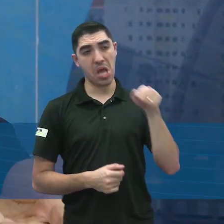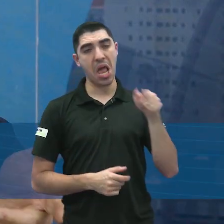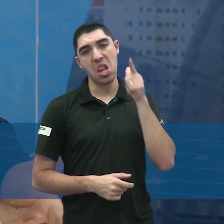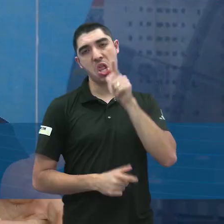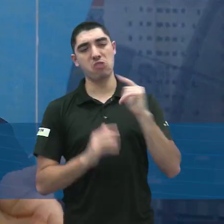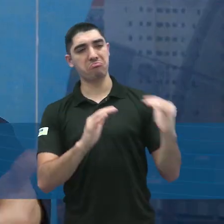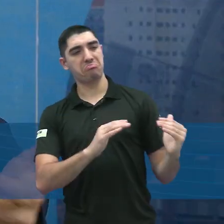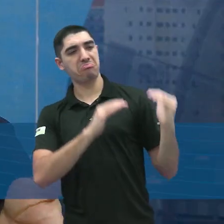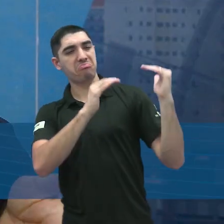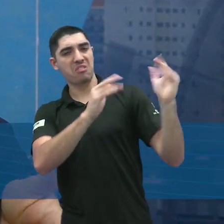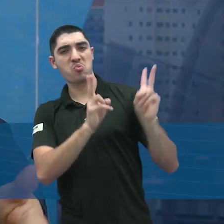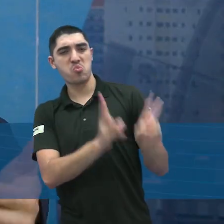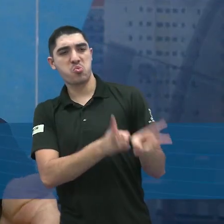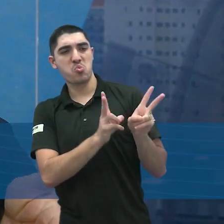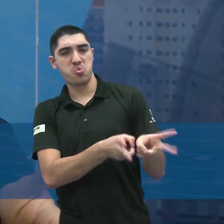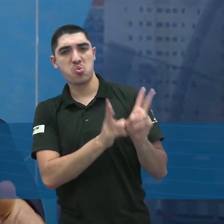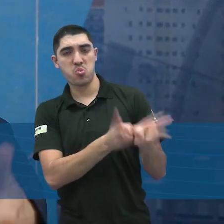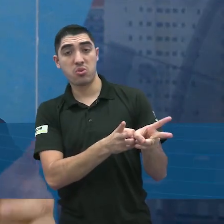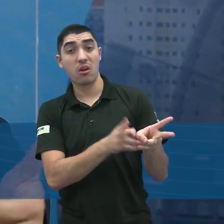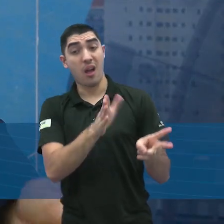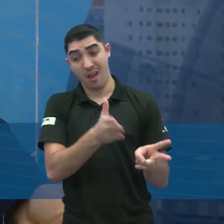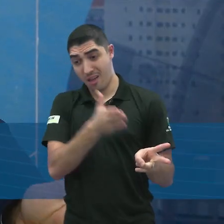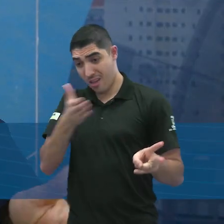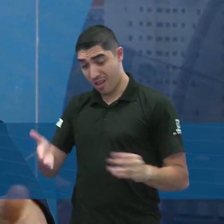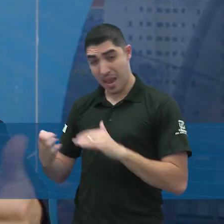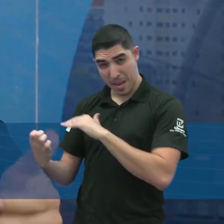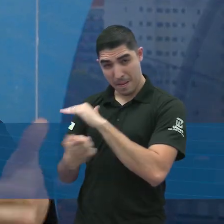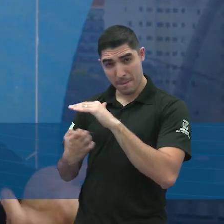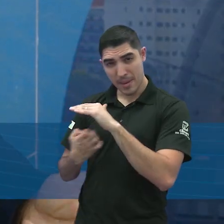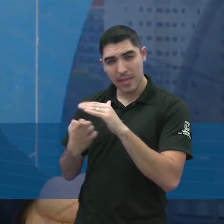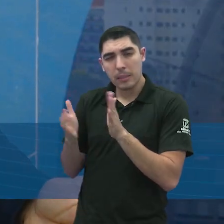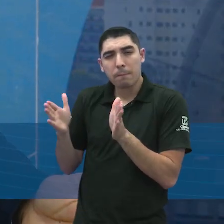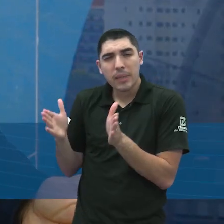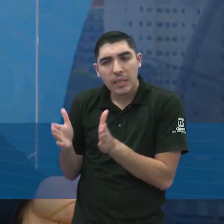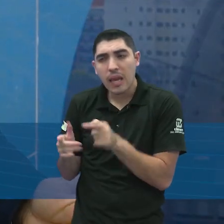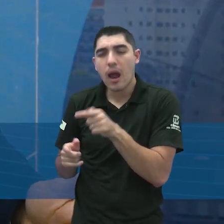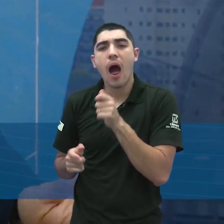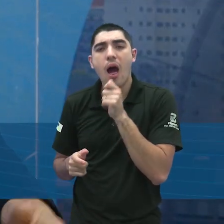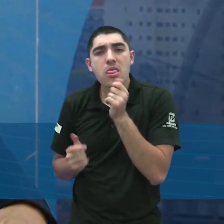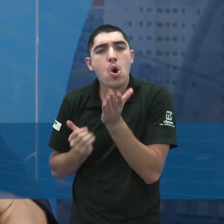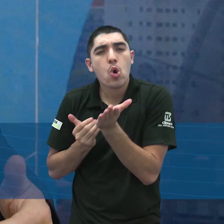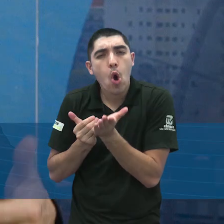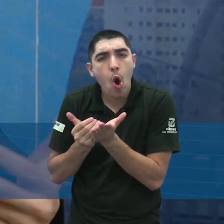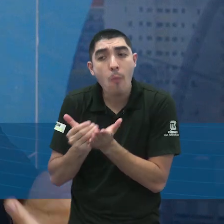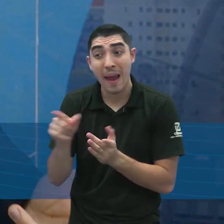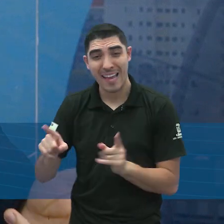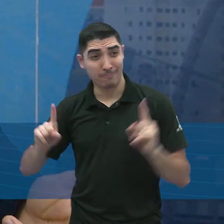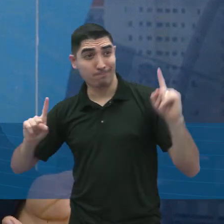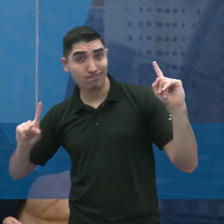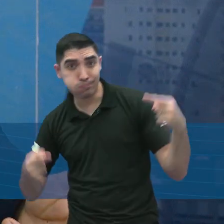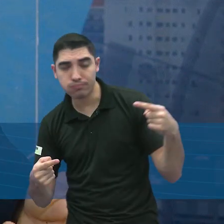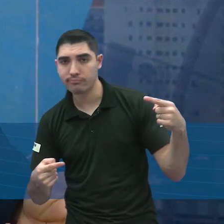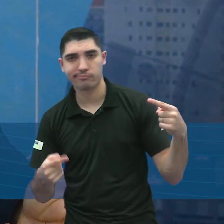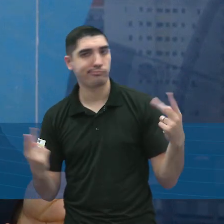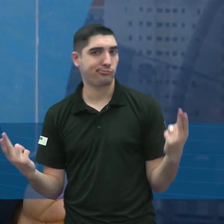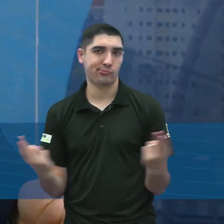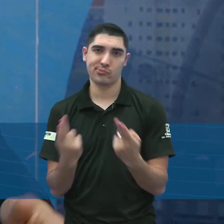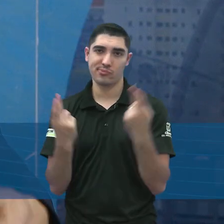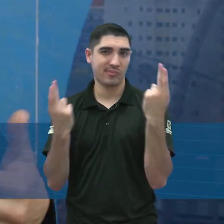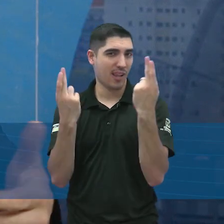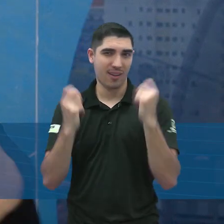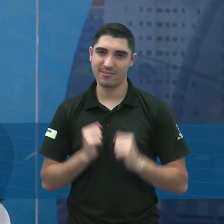muito custoso para um pequeno comerciante, às vezes, conseguir entrar e ter, por exemplo, né, competir diretamente,